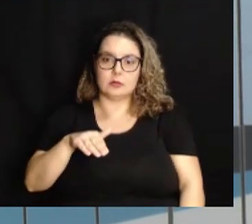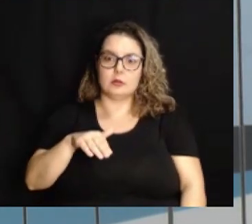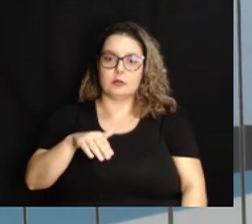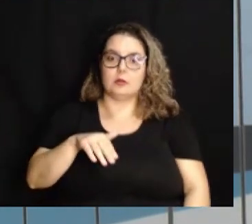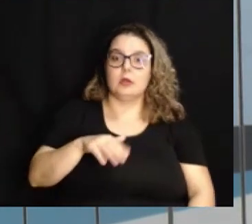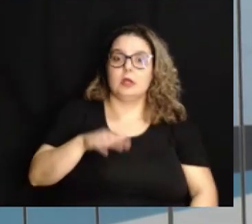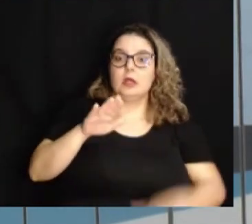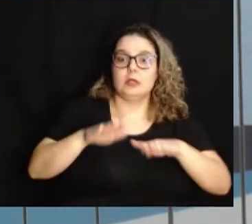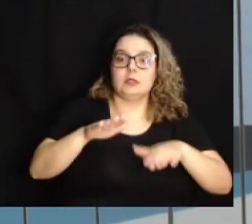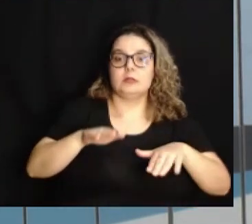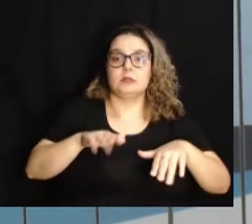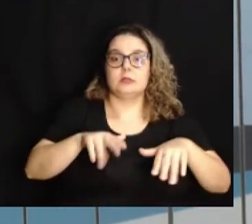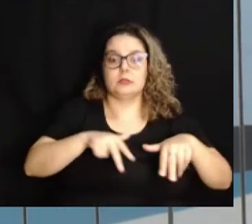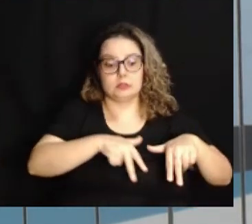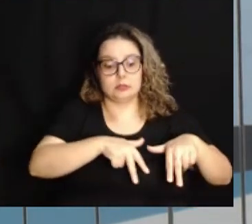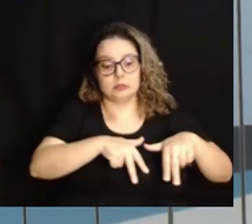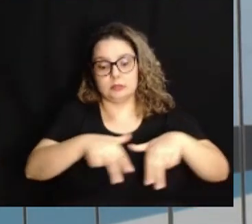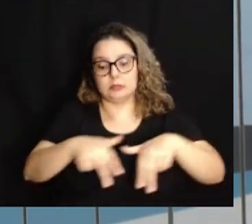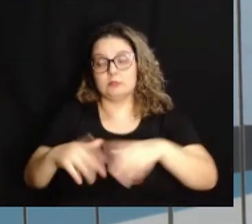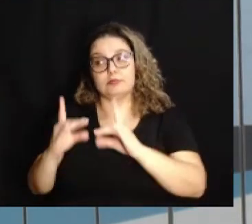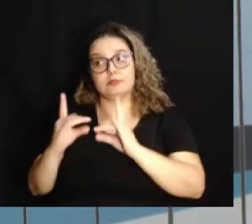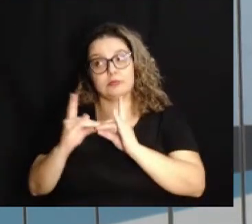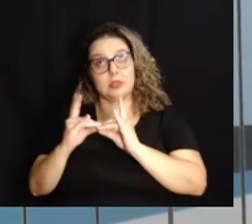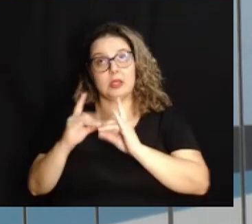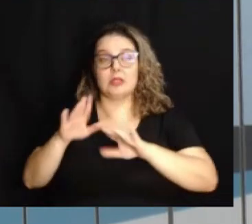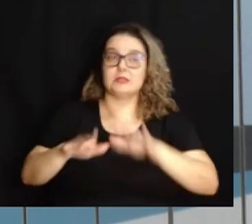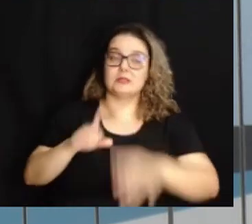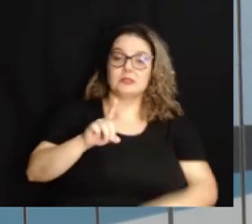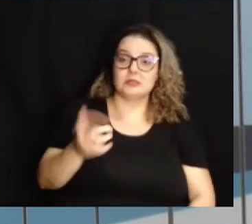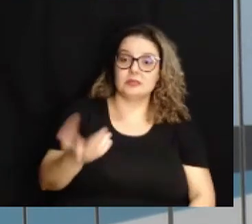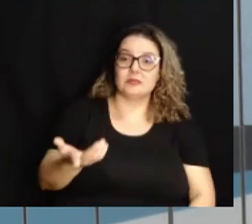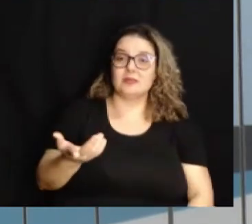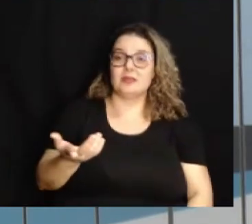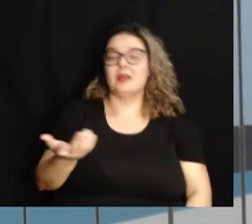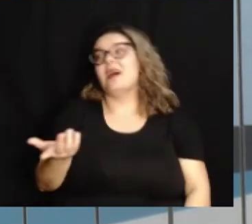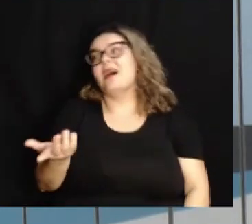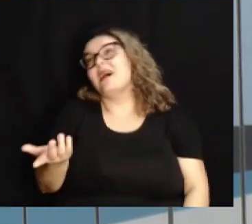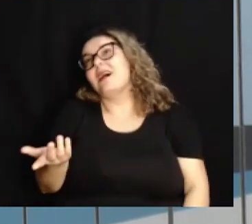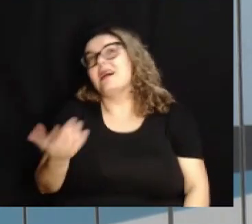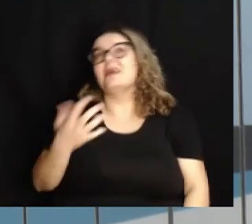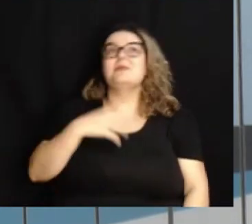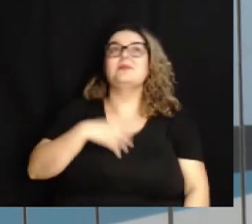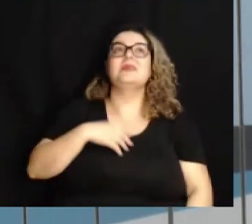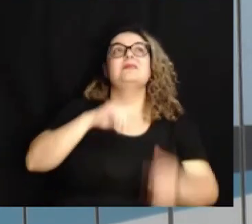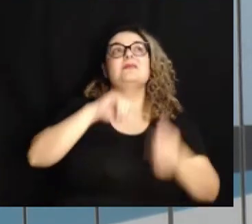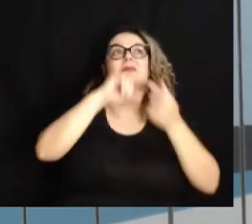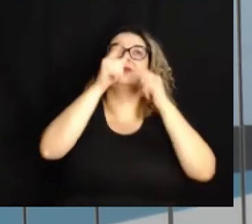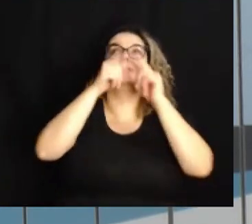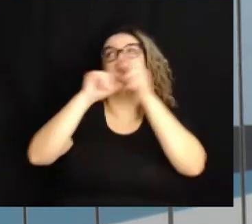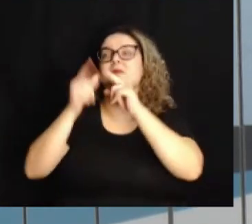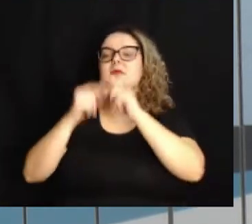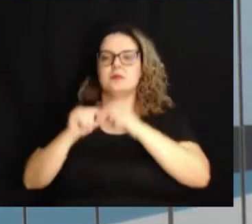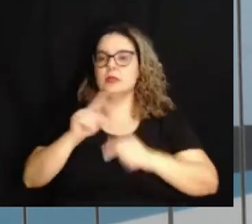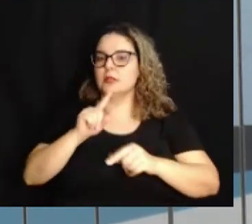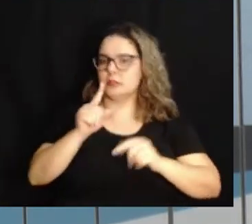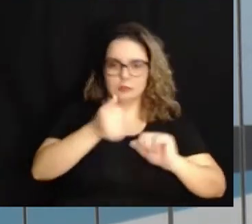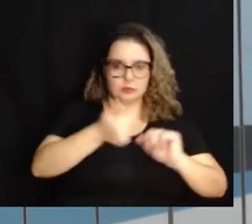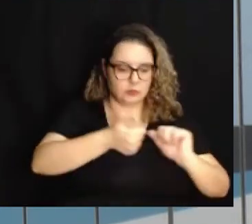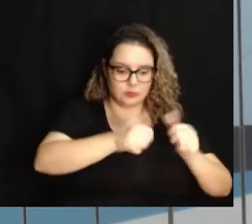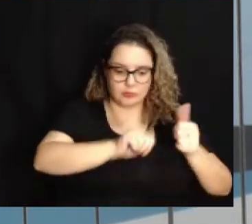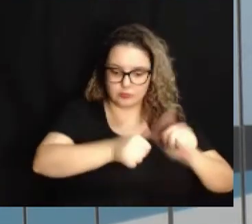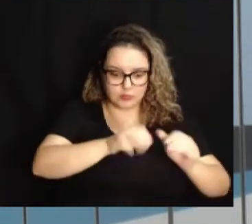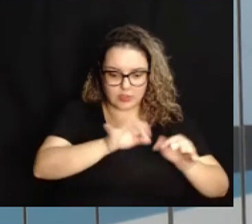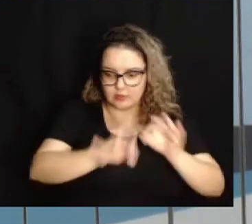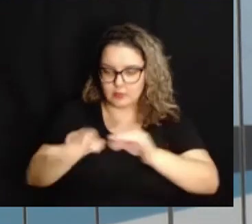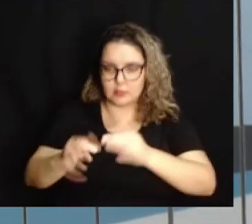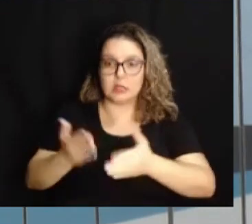a criança no velório, talvez não, ou aquela coisa assim, não, mas virou uma estrela, sabe? Mais uma vez, não tô julgando a forma como cada um lida com isso, porque é